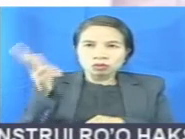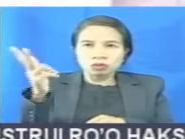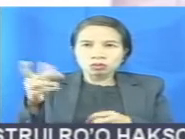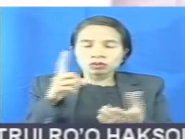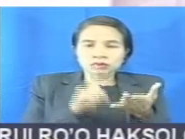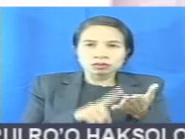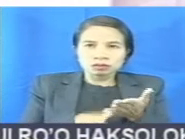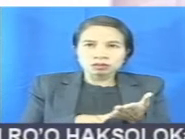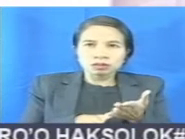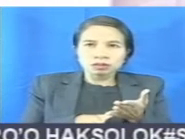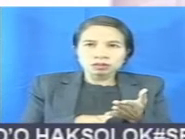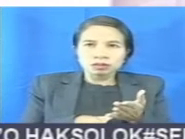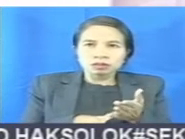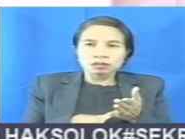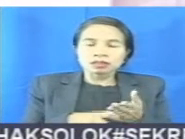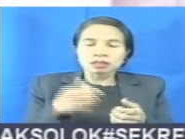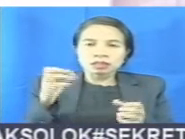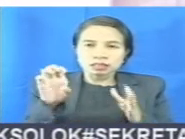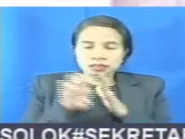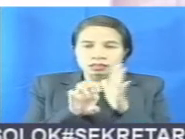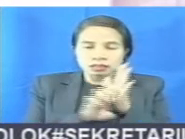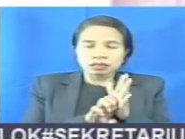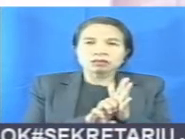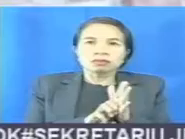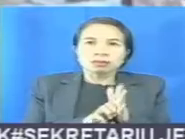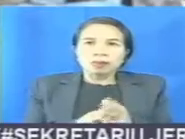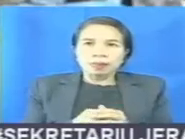discutimos extensão estado emergência.